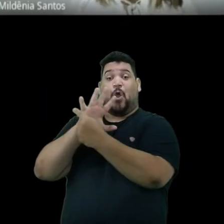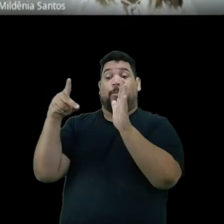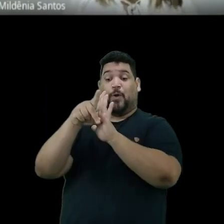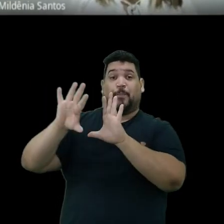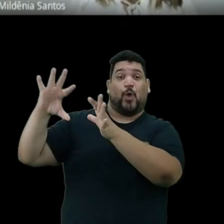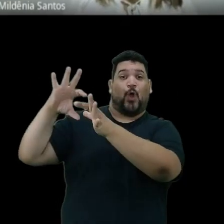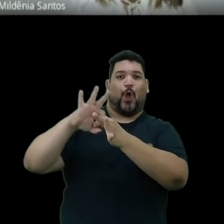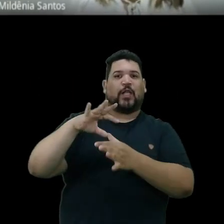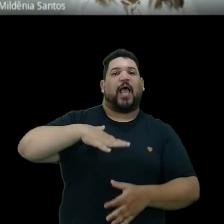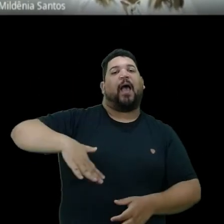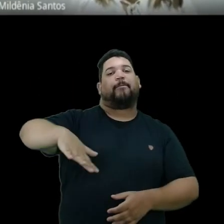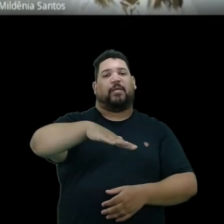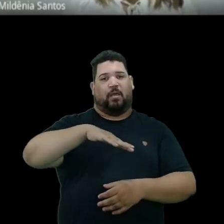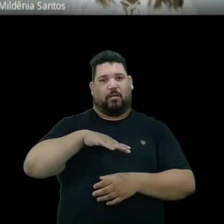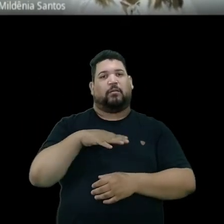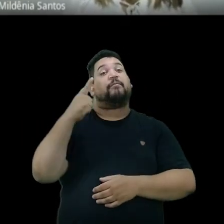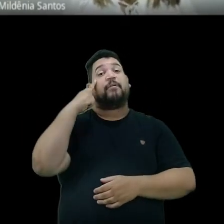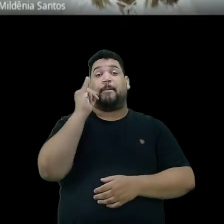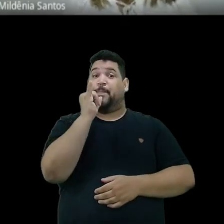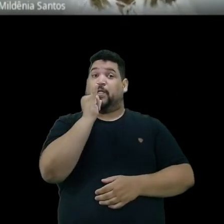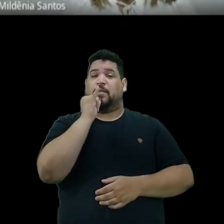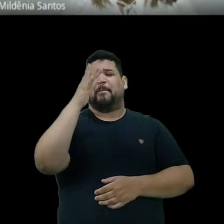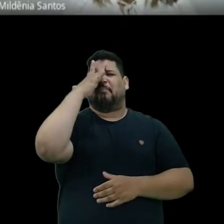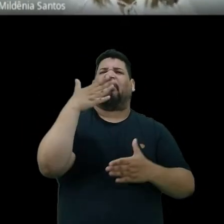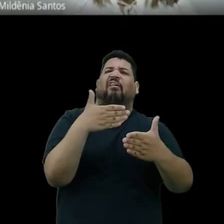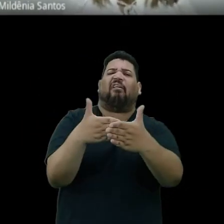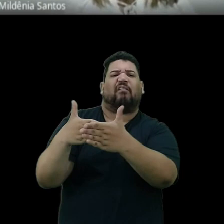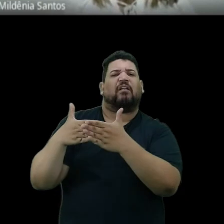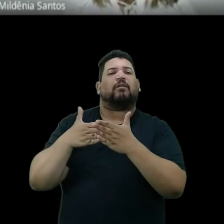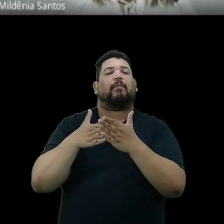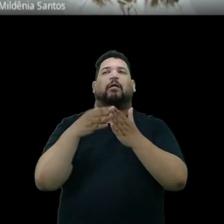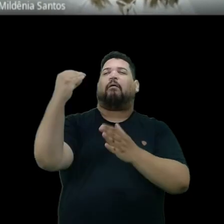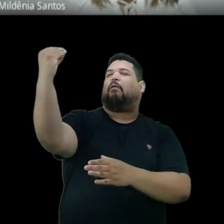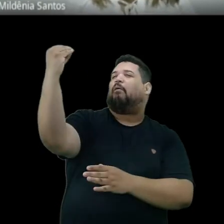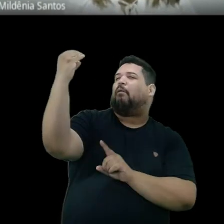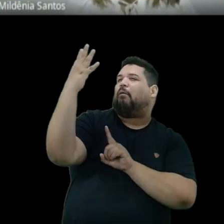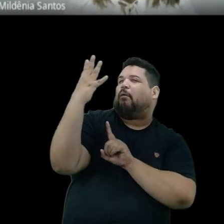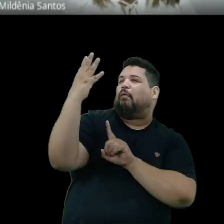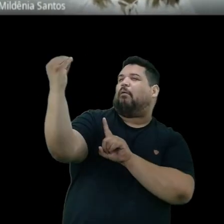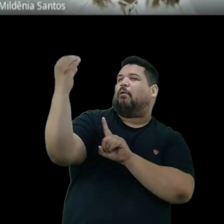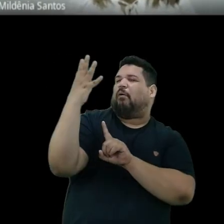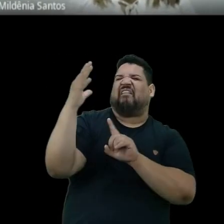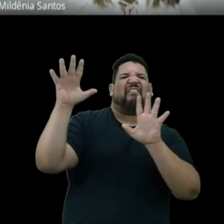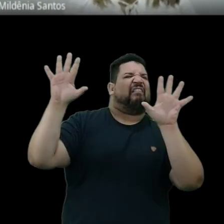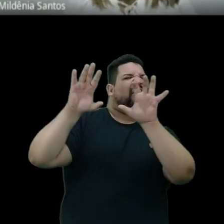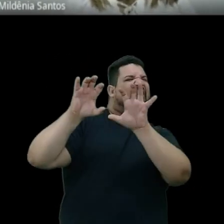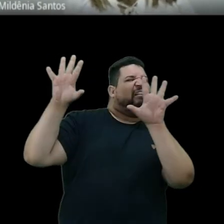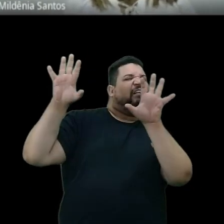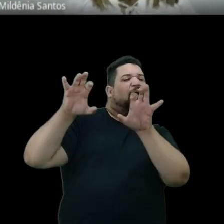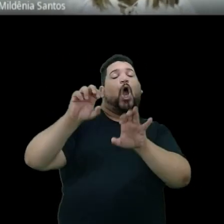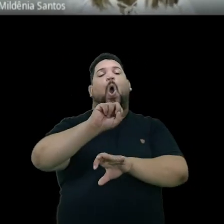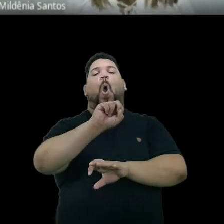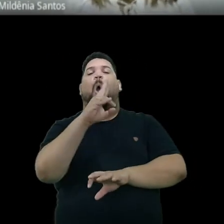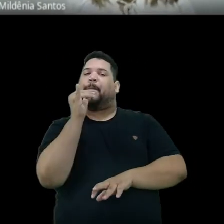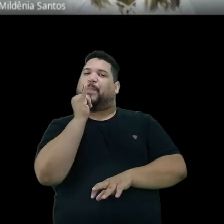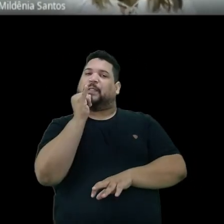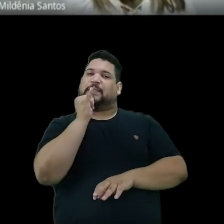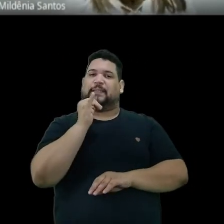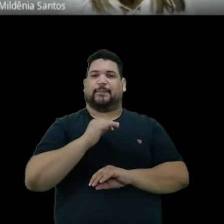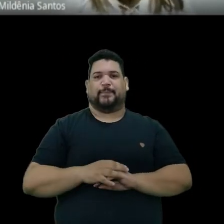que têm muita restrição à questão de luz, um exemplo, ou que fica